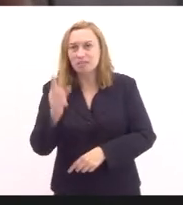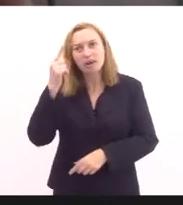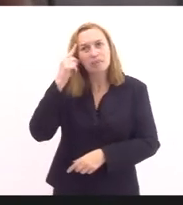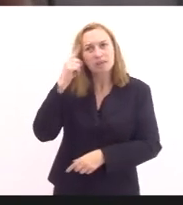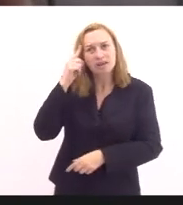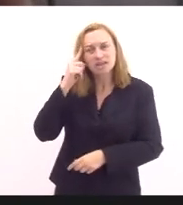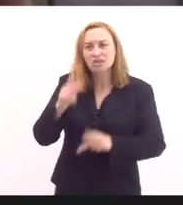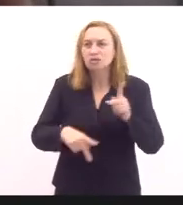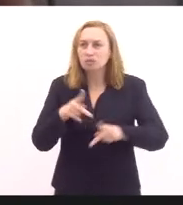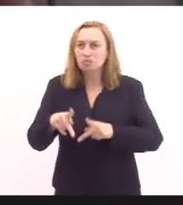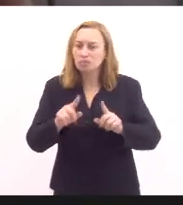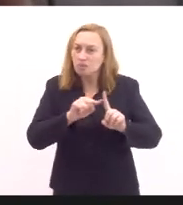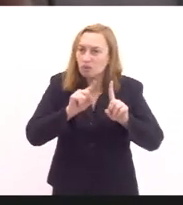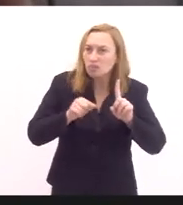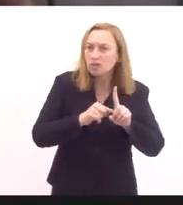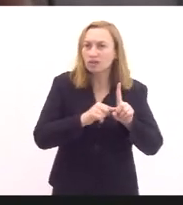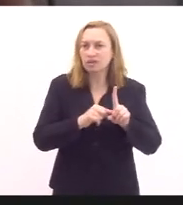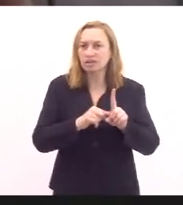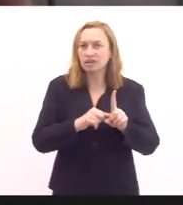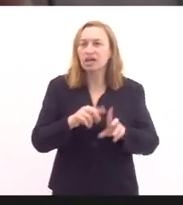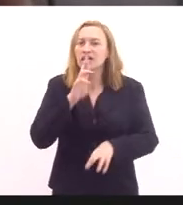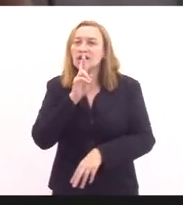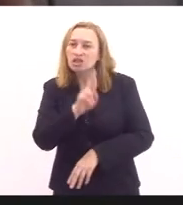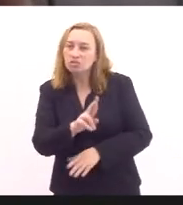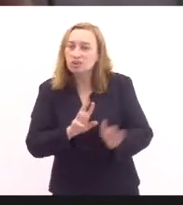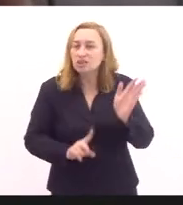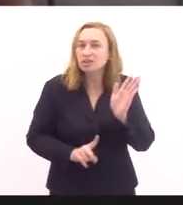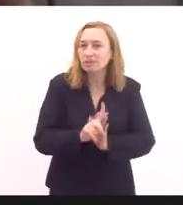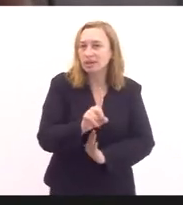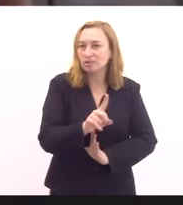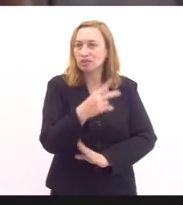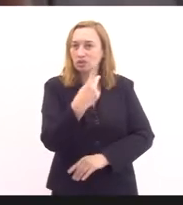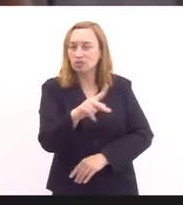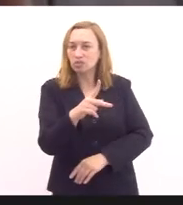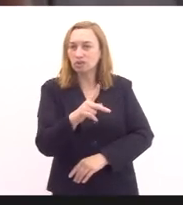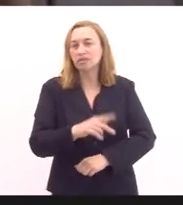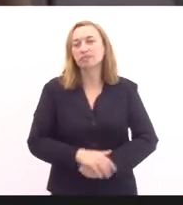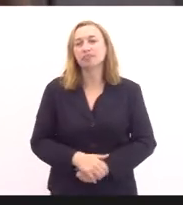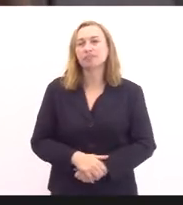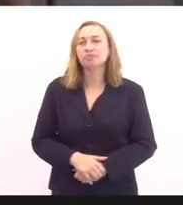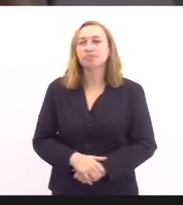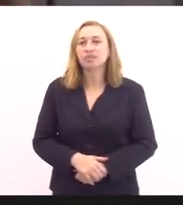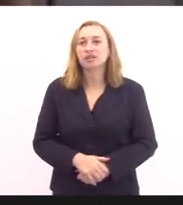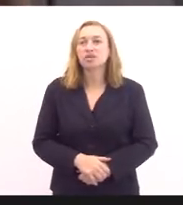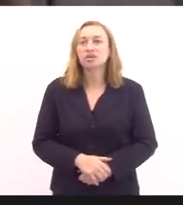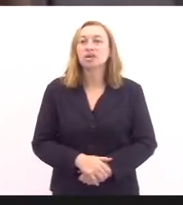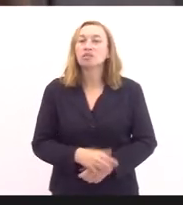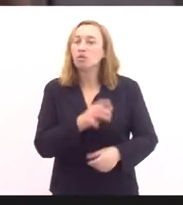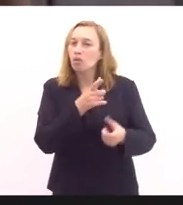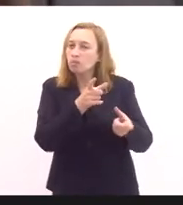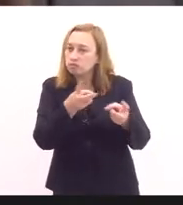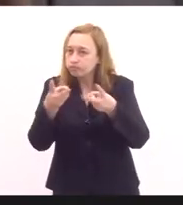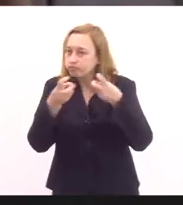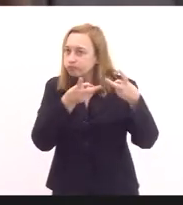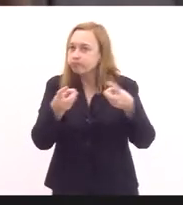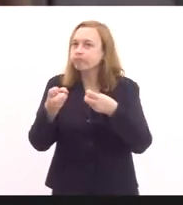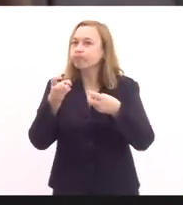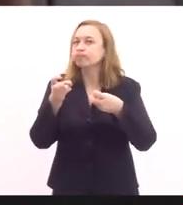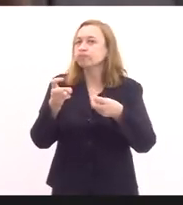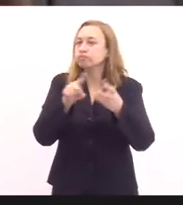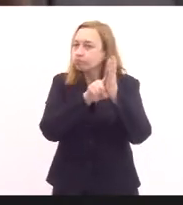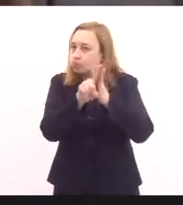pense na população a terra e respondendo à sua pergunta é O que que a gente tem observado ao